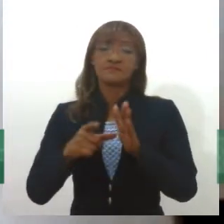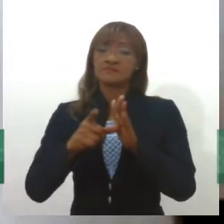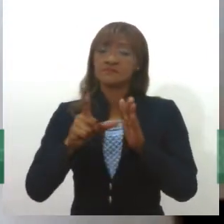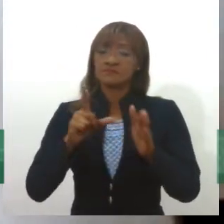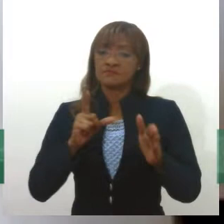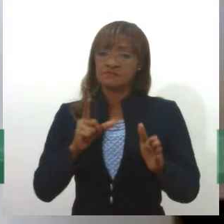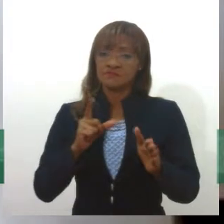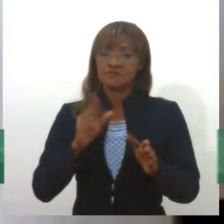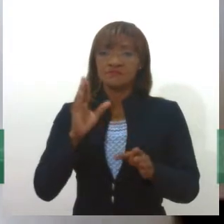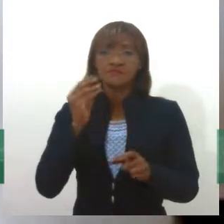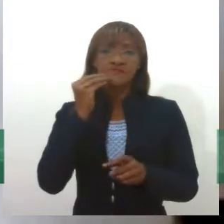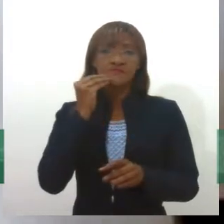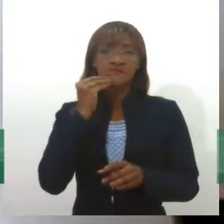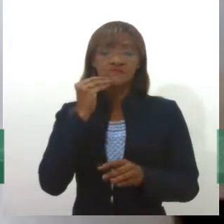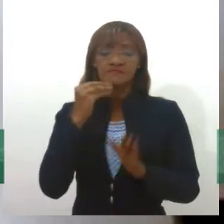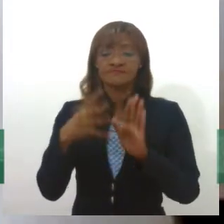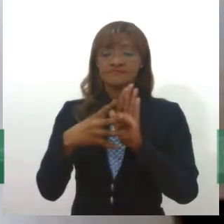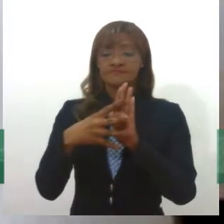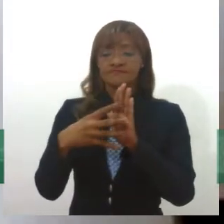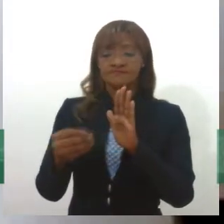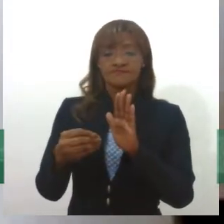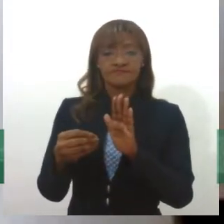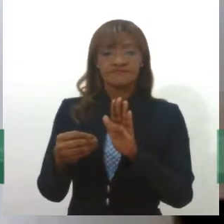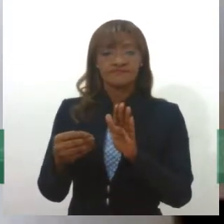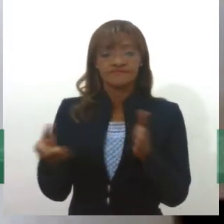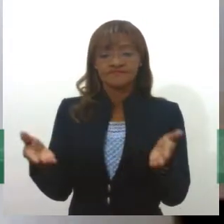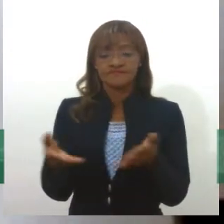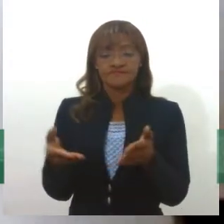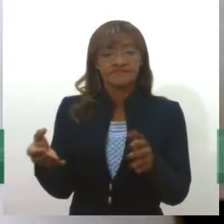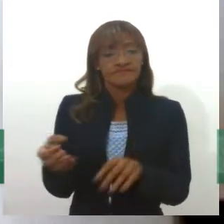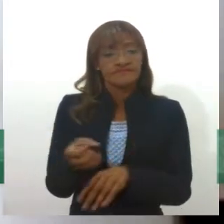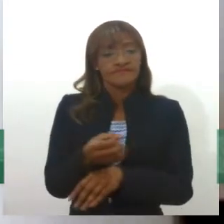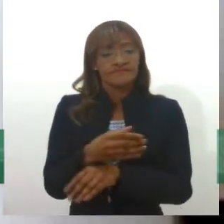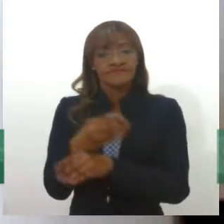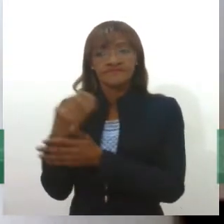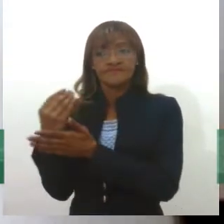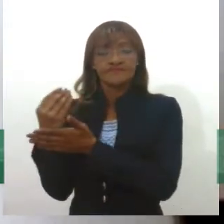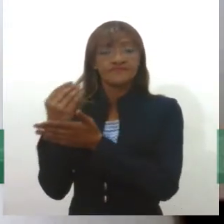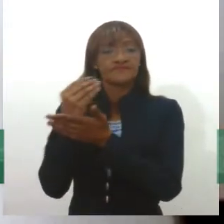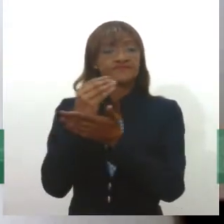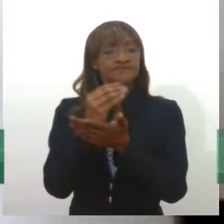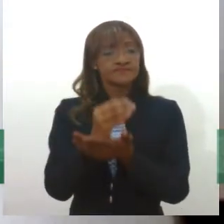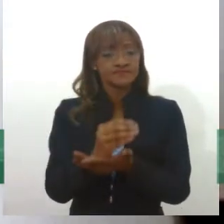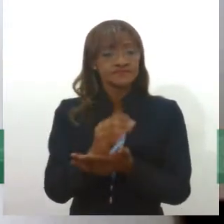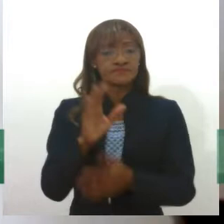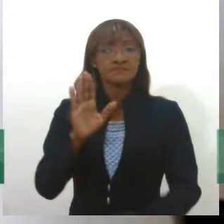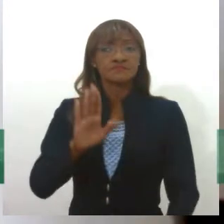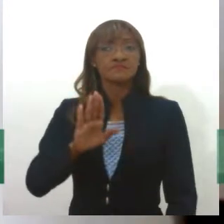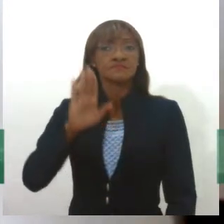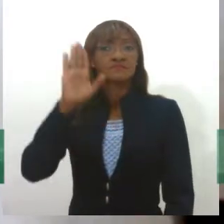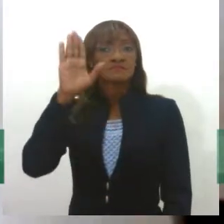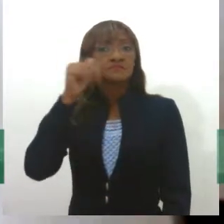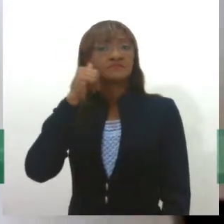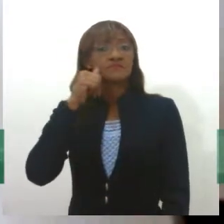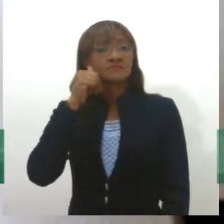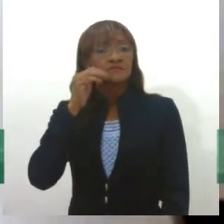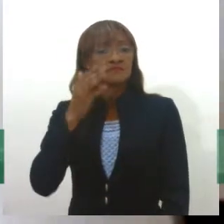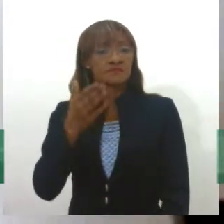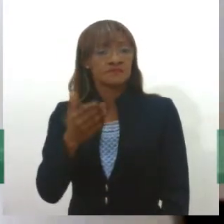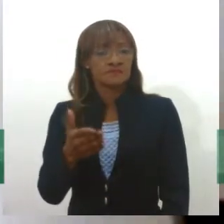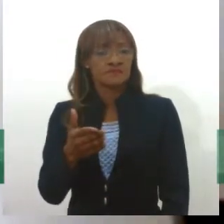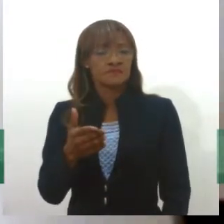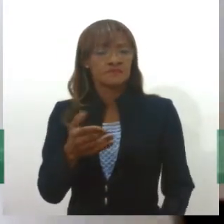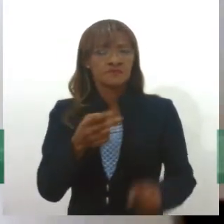de testar o modelo do novo fundo eleitoral que destinou os recursos para as candidaturas femininas, as antenas já